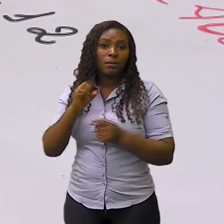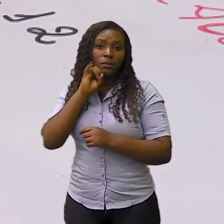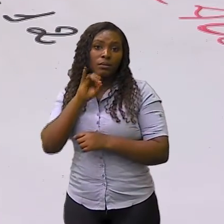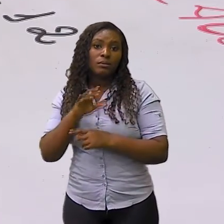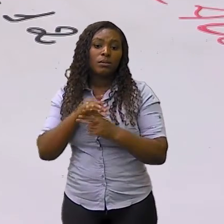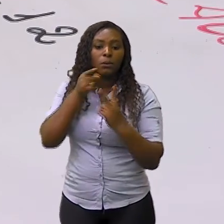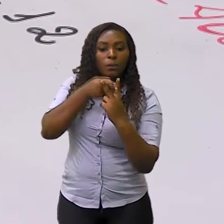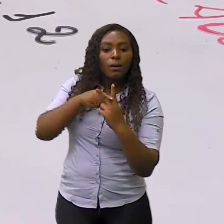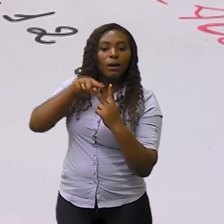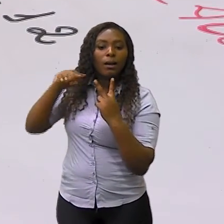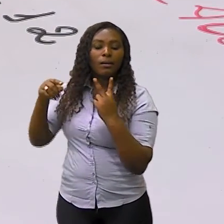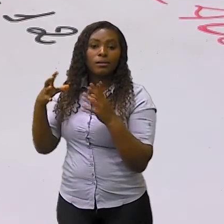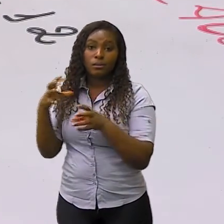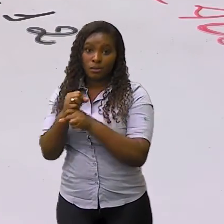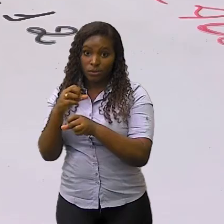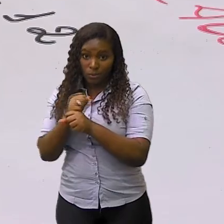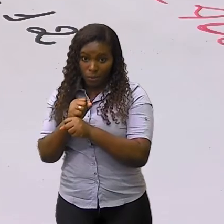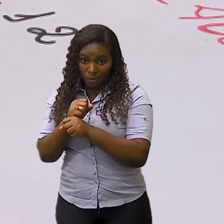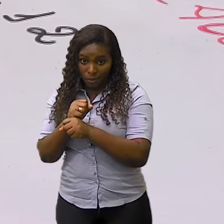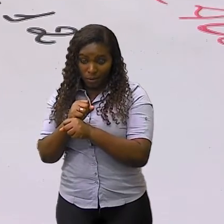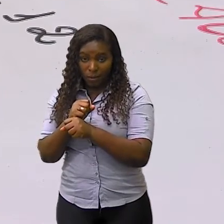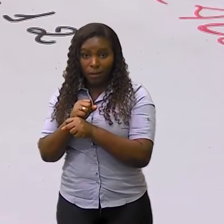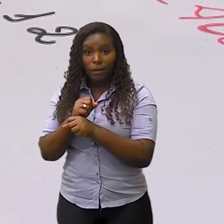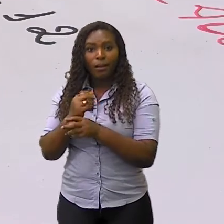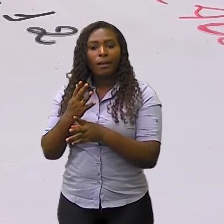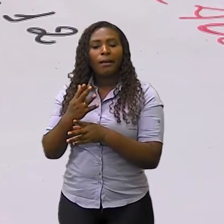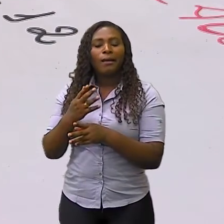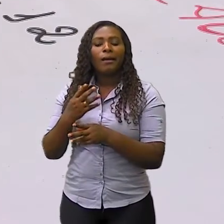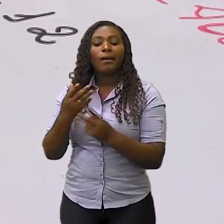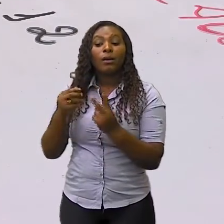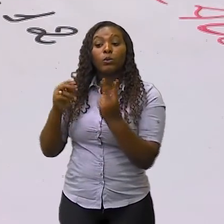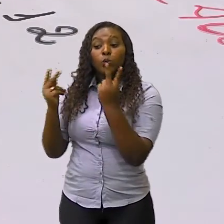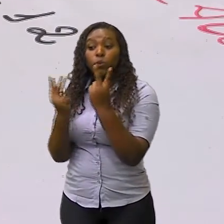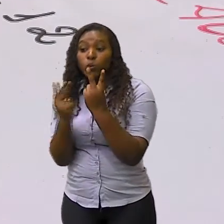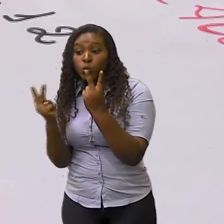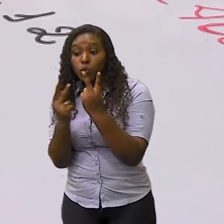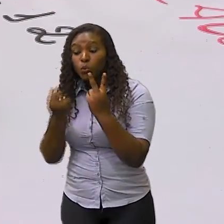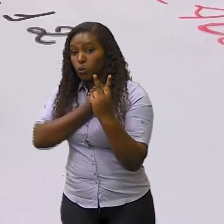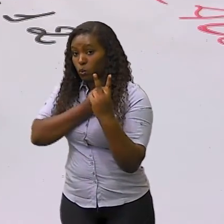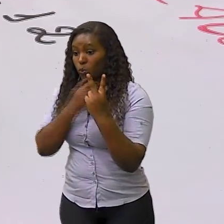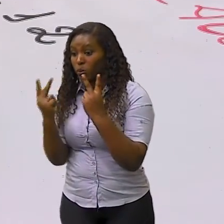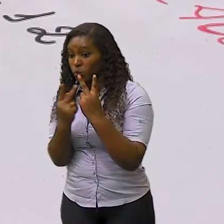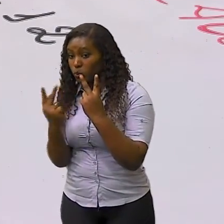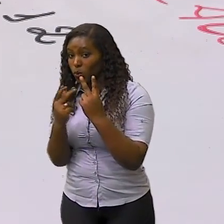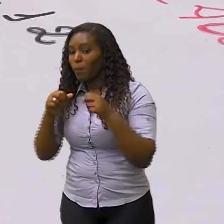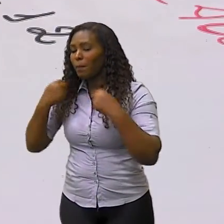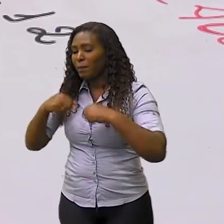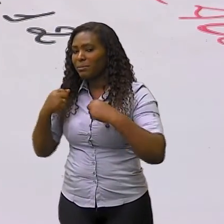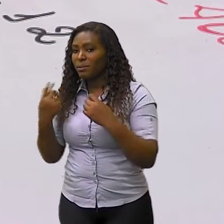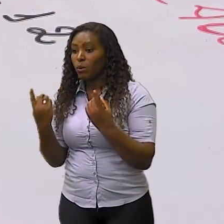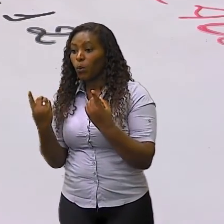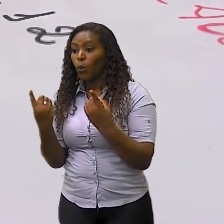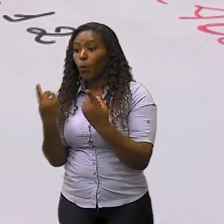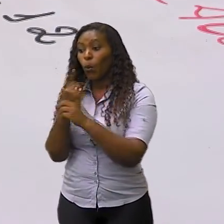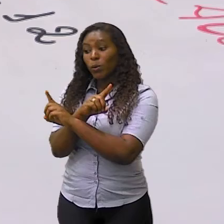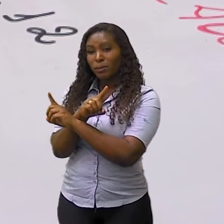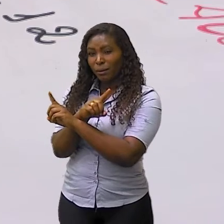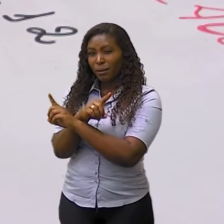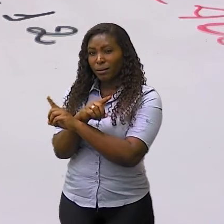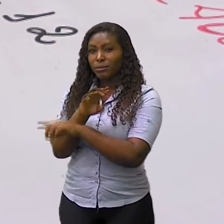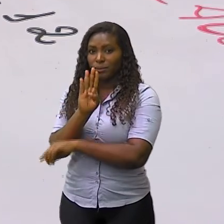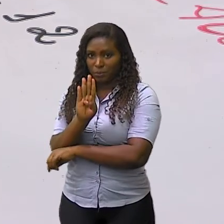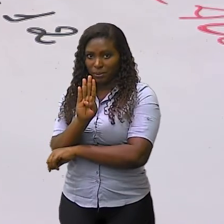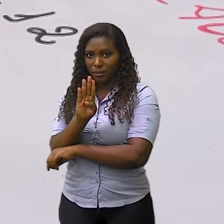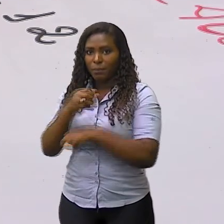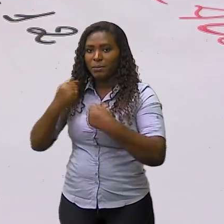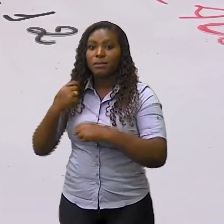Muito bem, então nós temos aqui equação de segundo grau por fatoração. Eu posso ir por